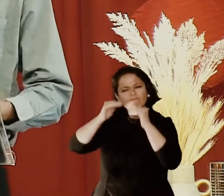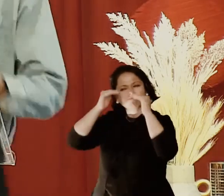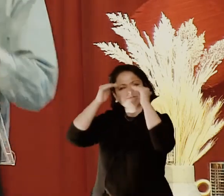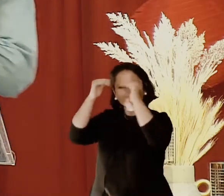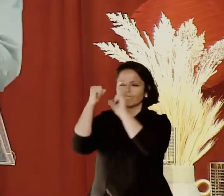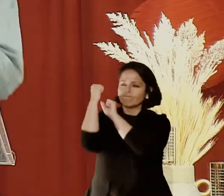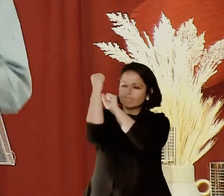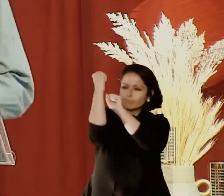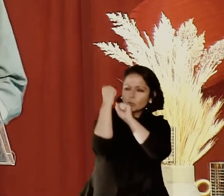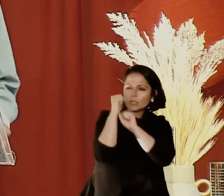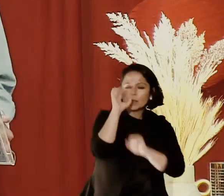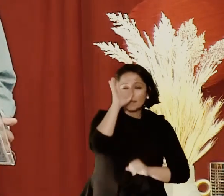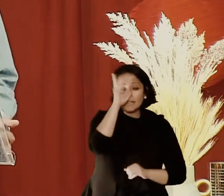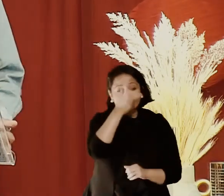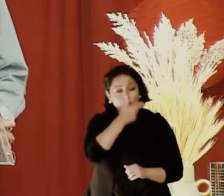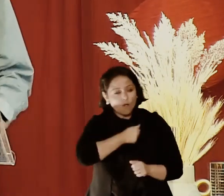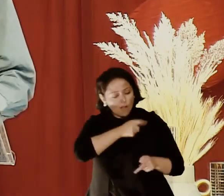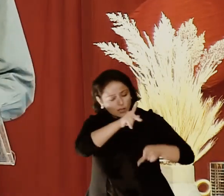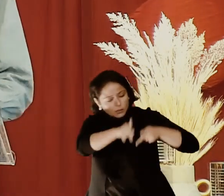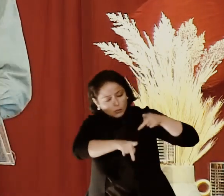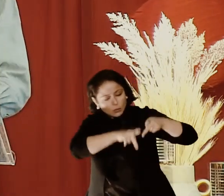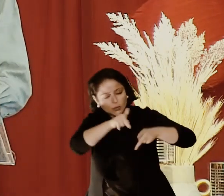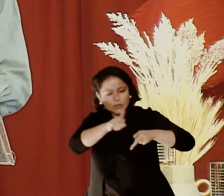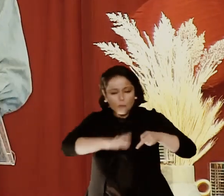em poder para salvar o seu povo,